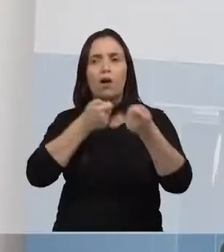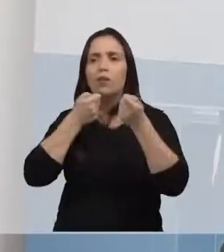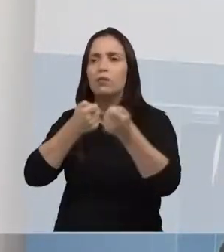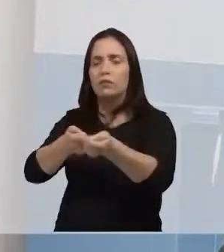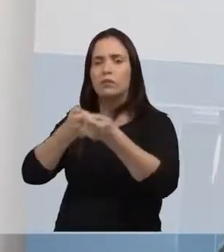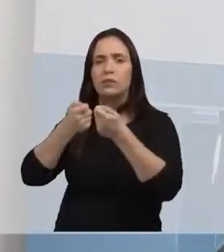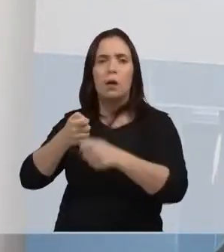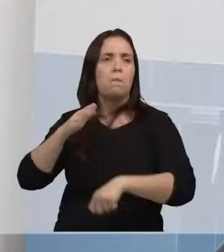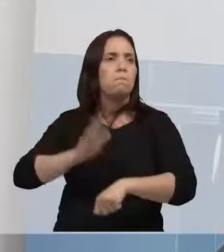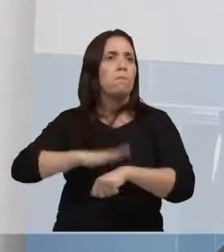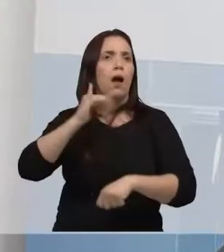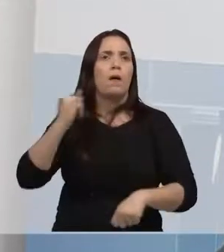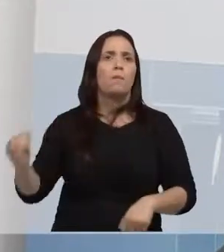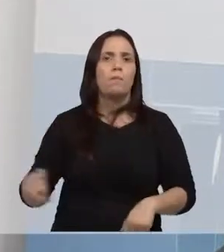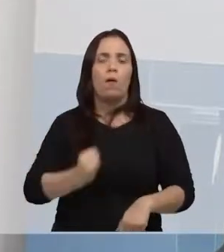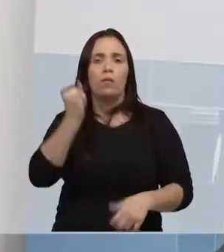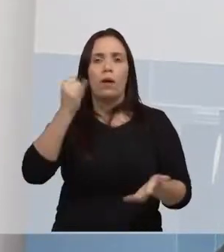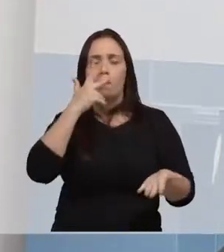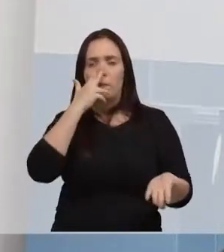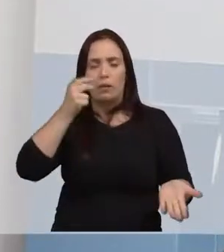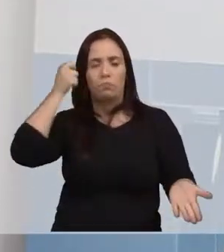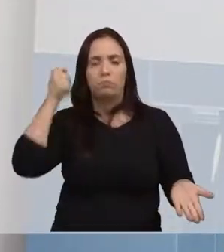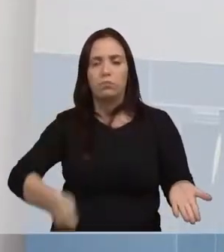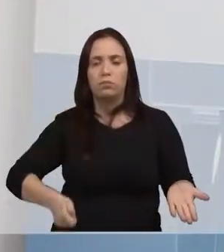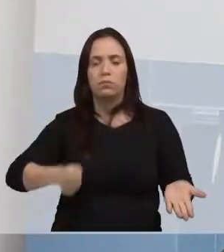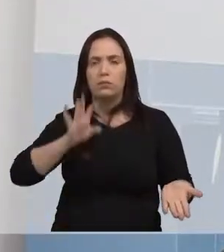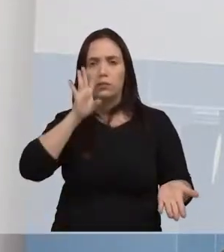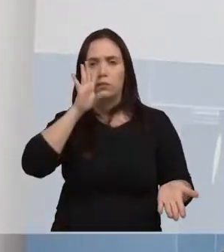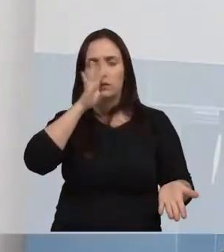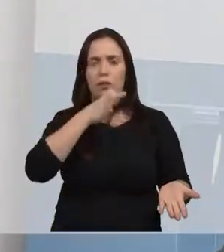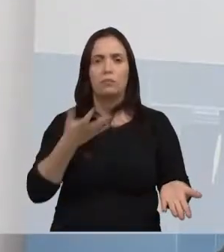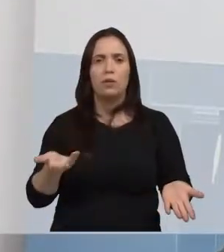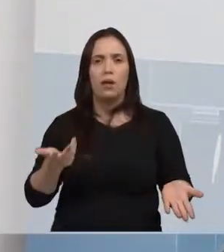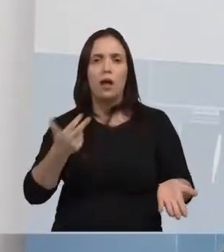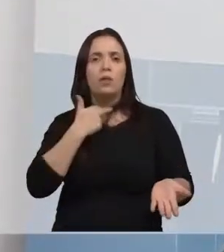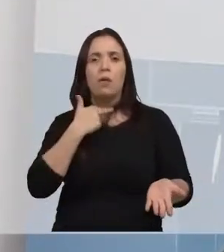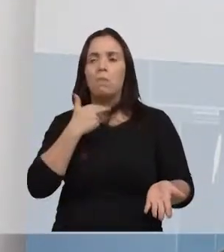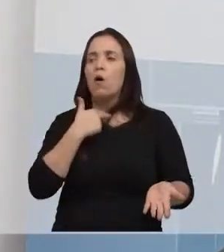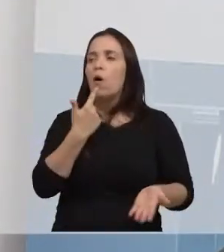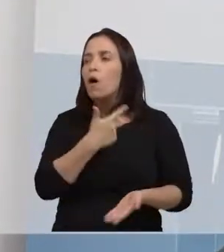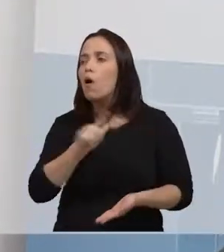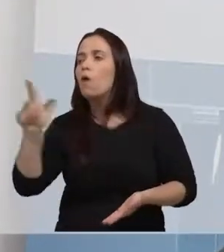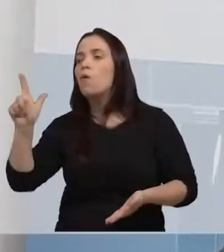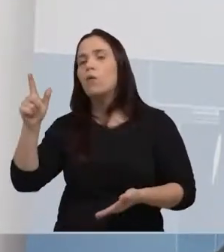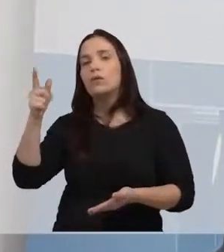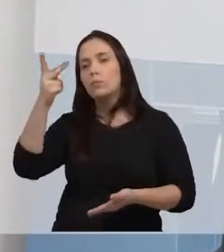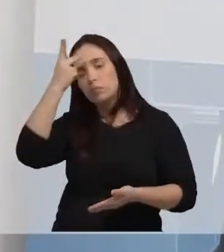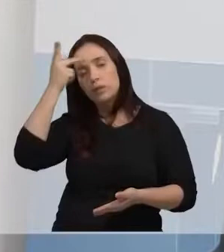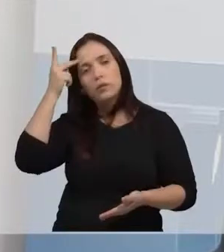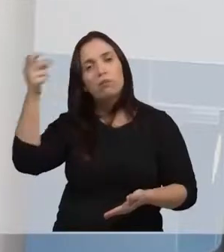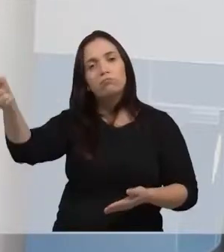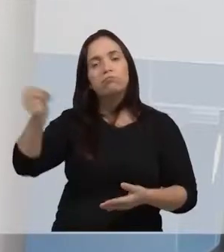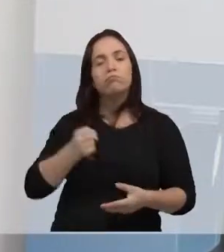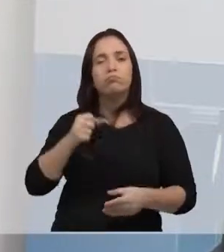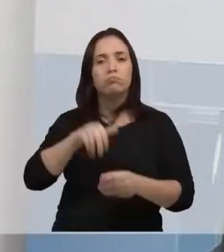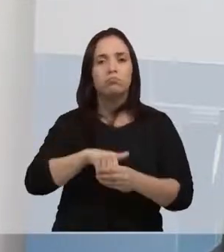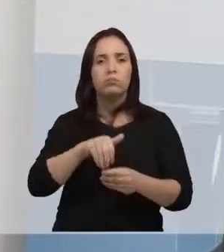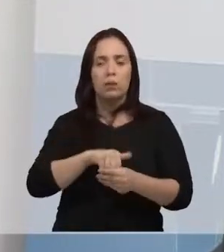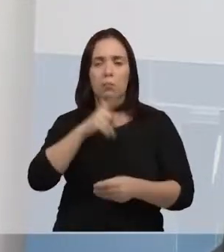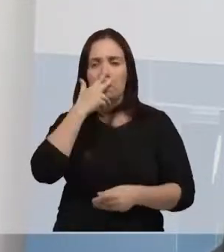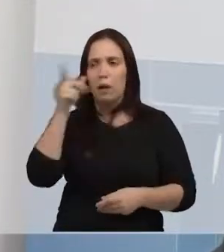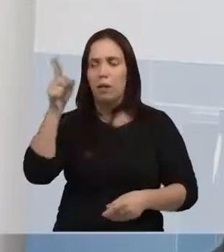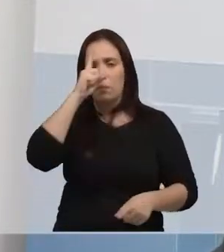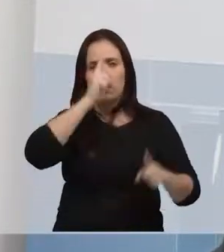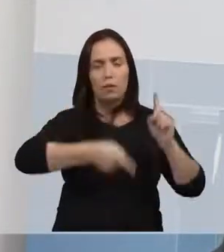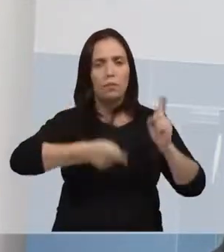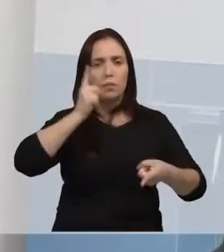primordial, inarredável, que tinha que ser feito, que quem falasse no plano B era traição, e uma imposição quase ditatorial. E no